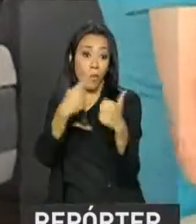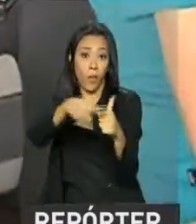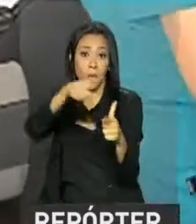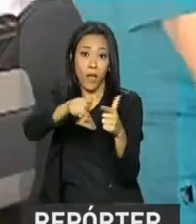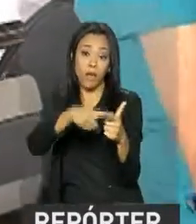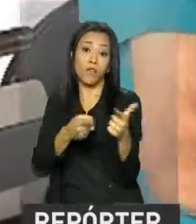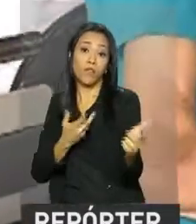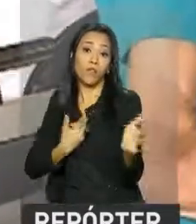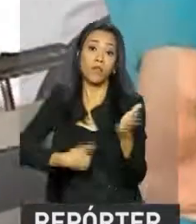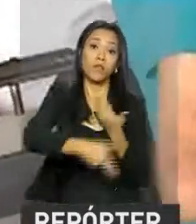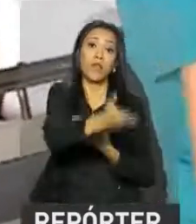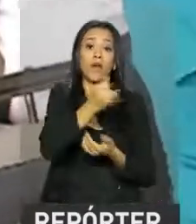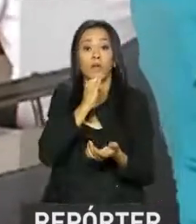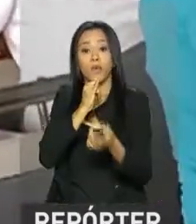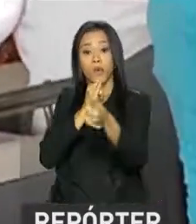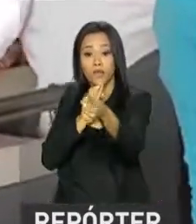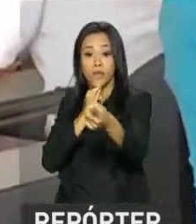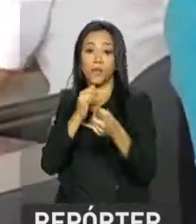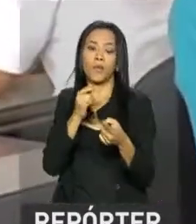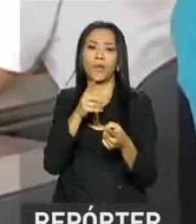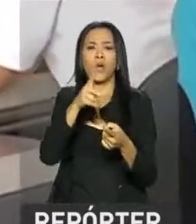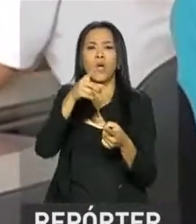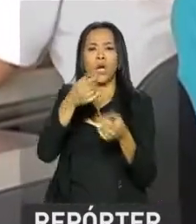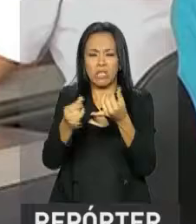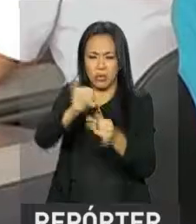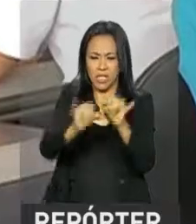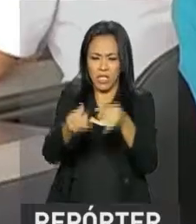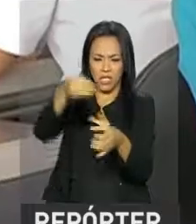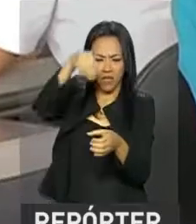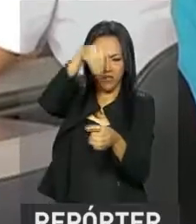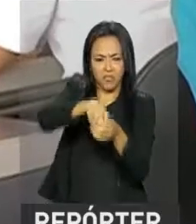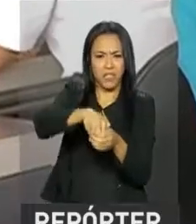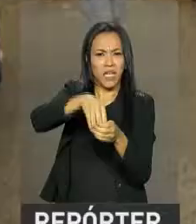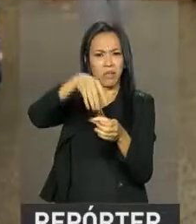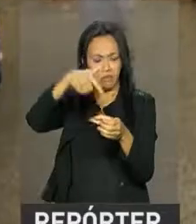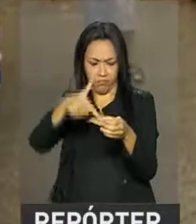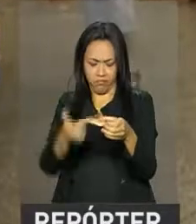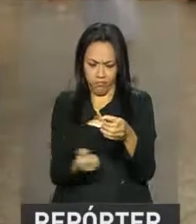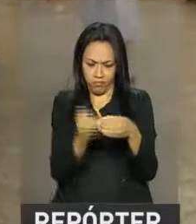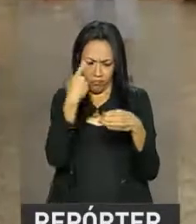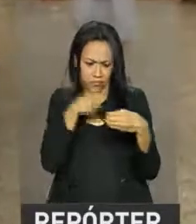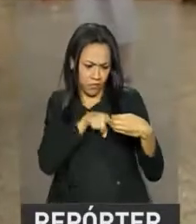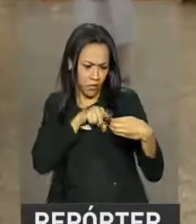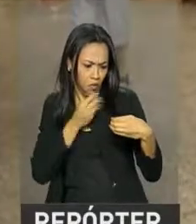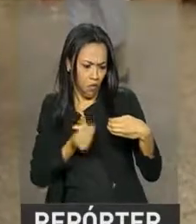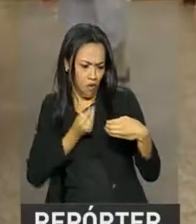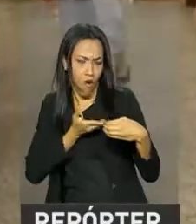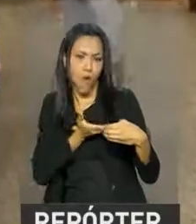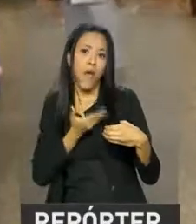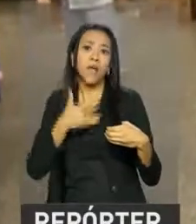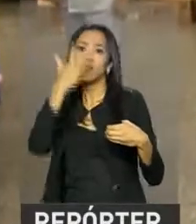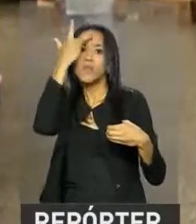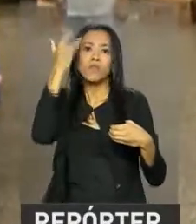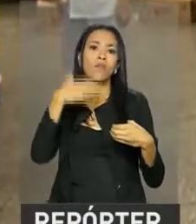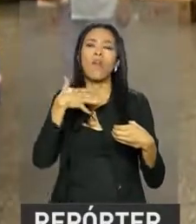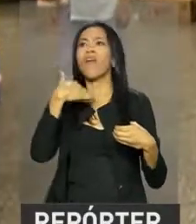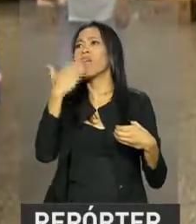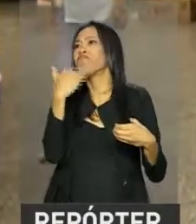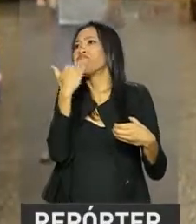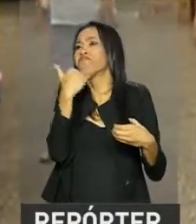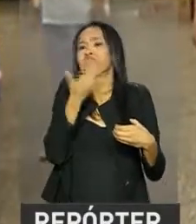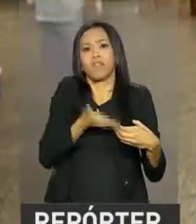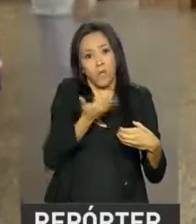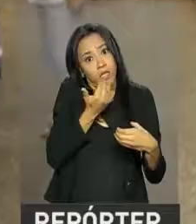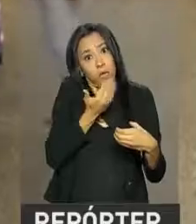problemas, por exemplo, como a presença indevida de substâncias nocivas à saúde. Muitas pessoas não ficam atentas a isso e podem estar consumindo